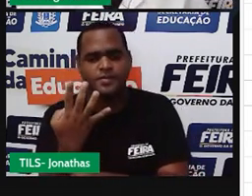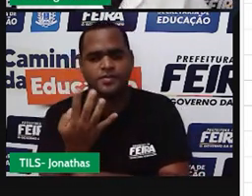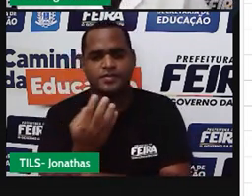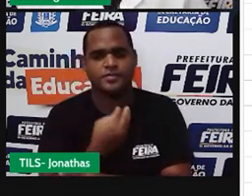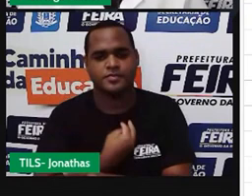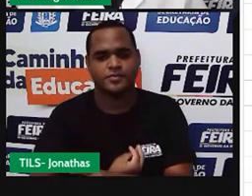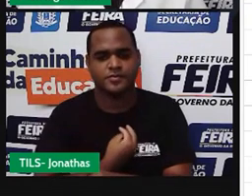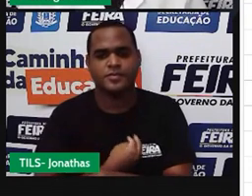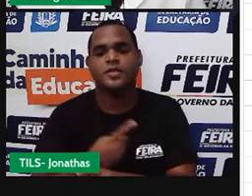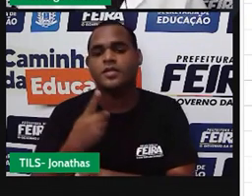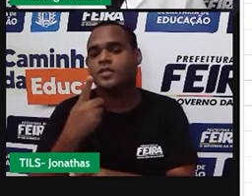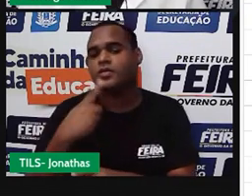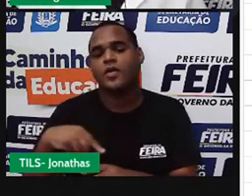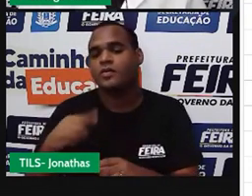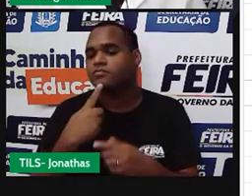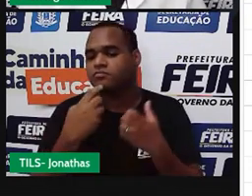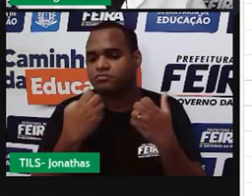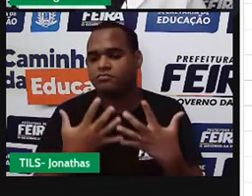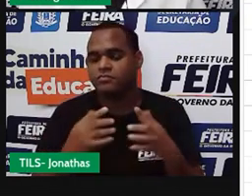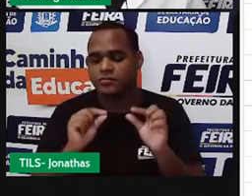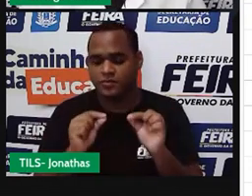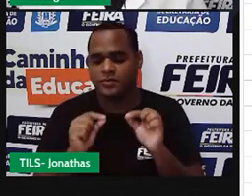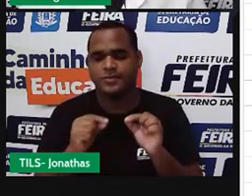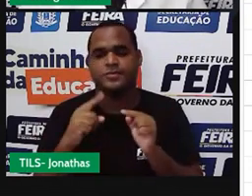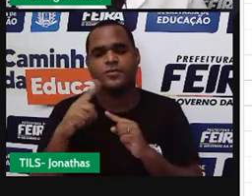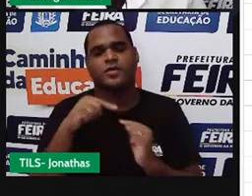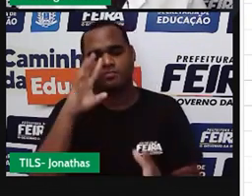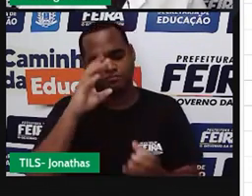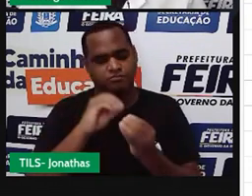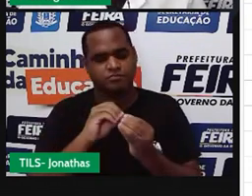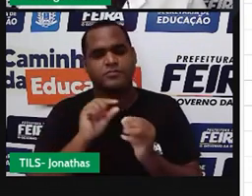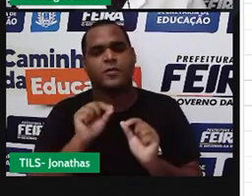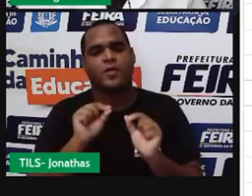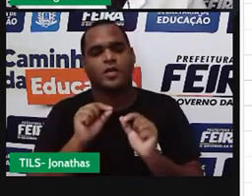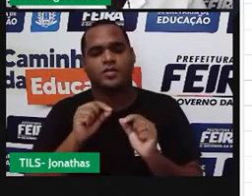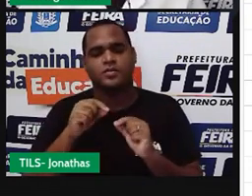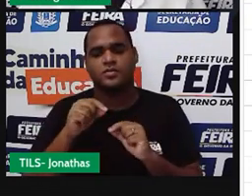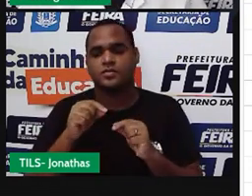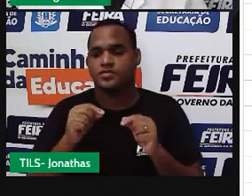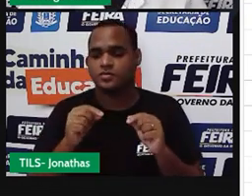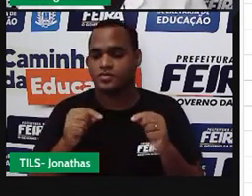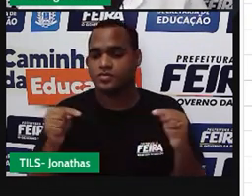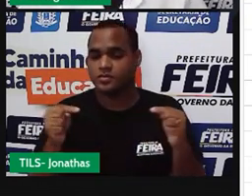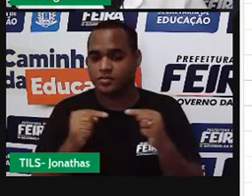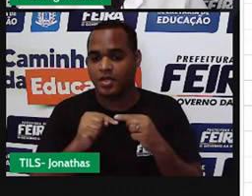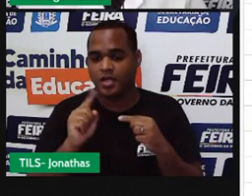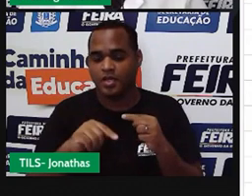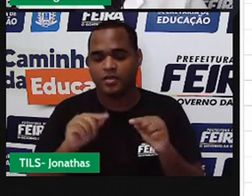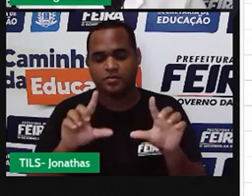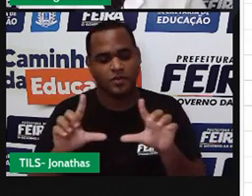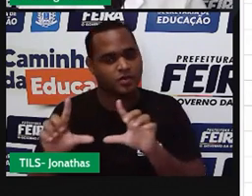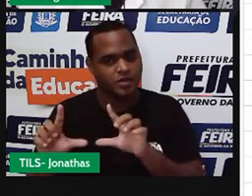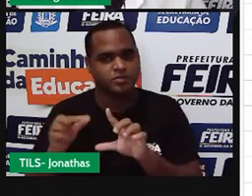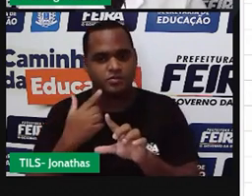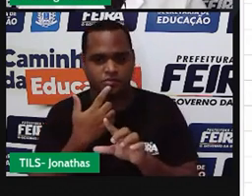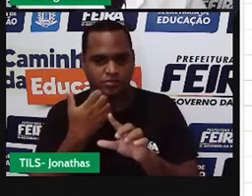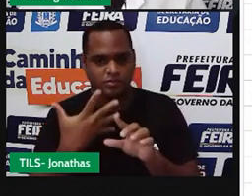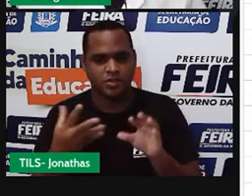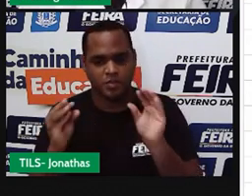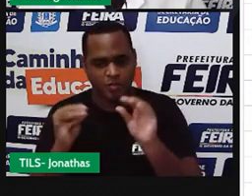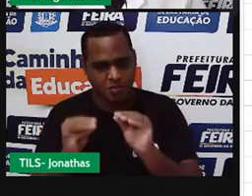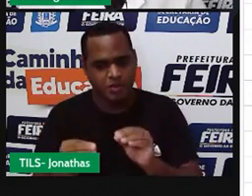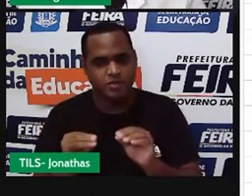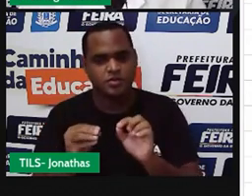da mesma forma a gente percebe no seguinte se a gente pegar essas plaquinhas e colocar aqui